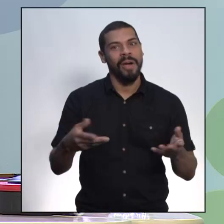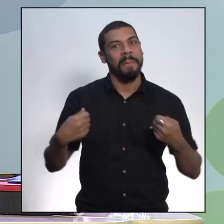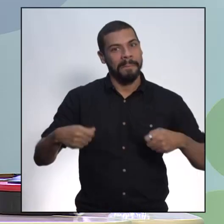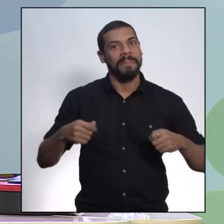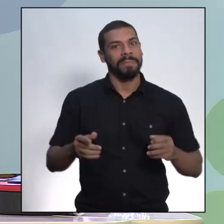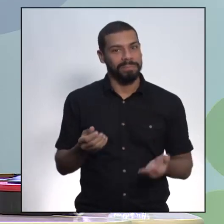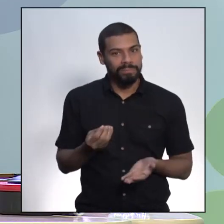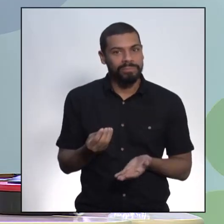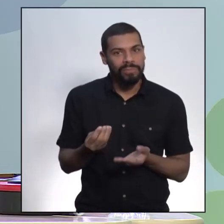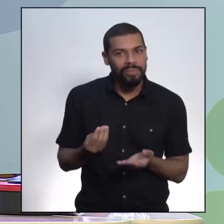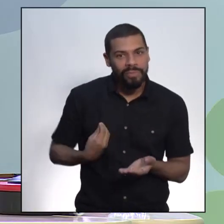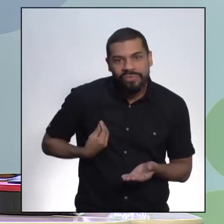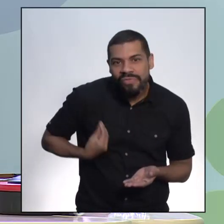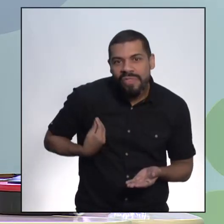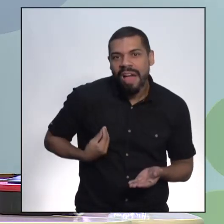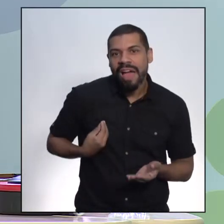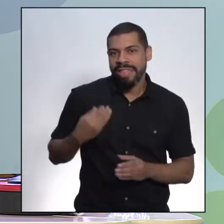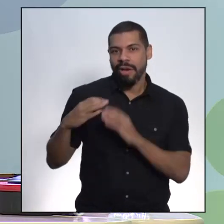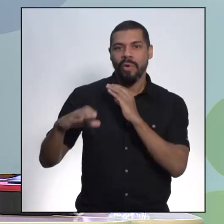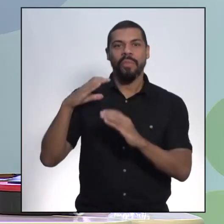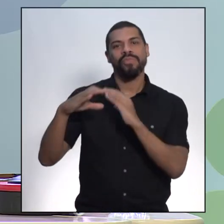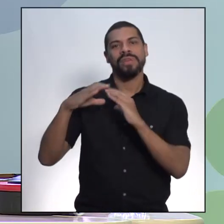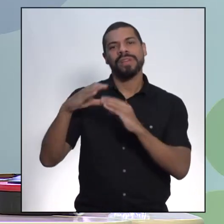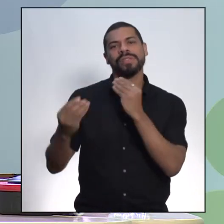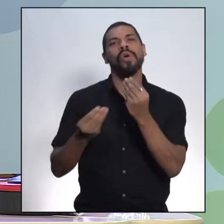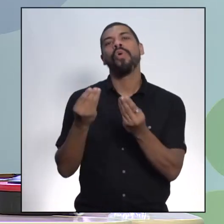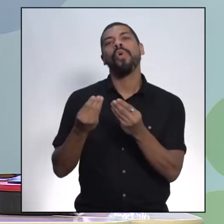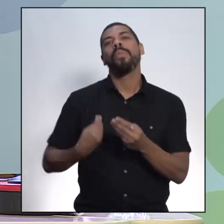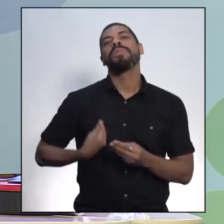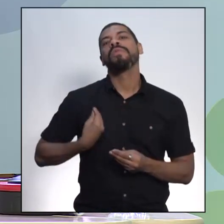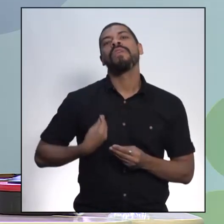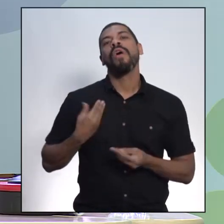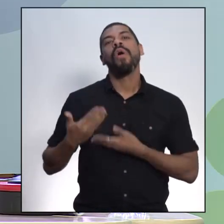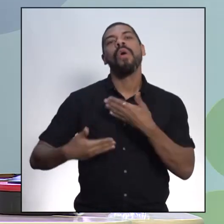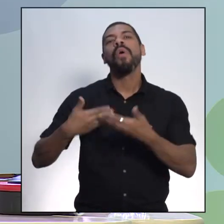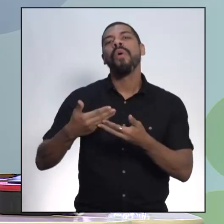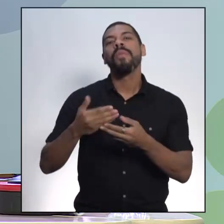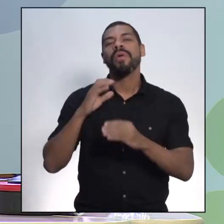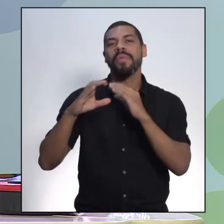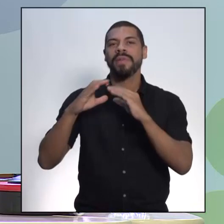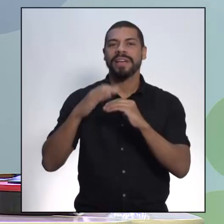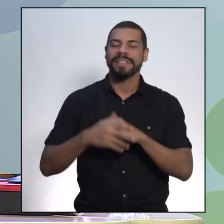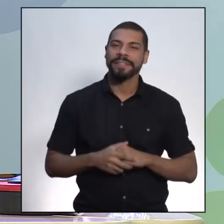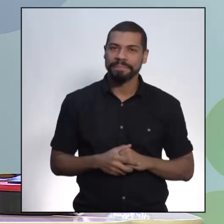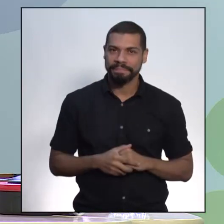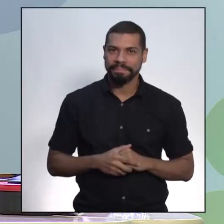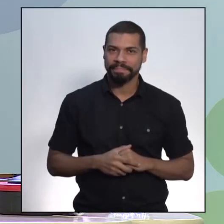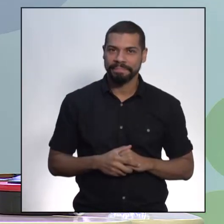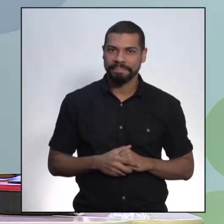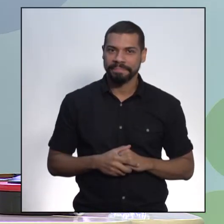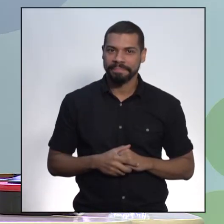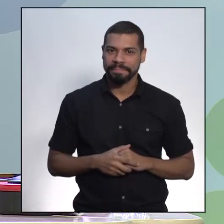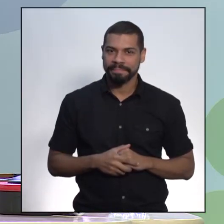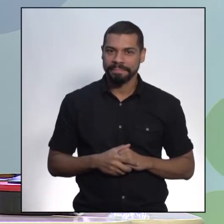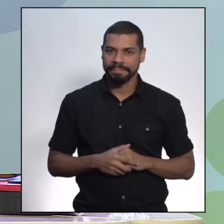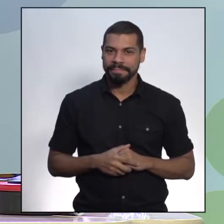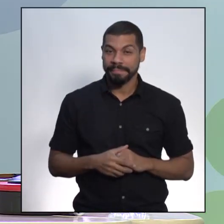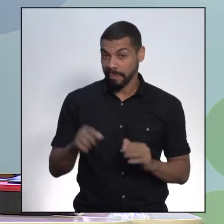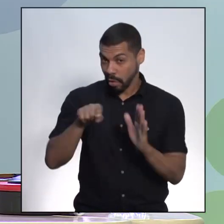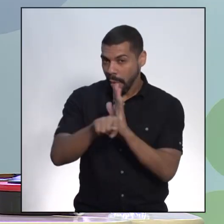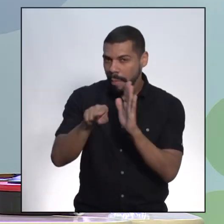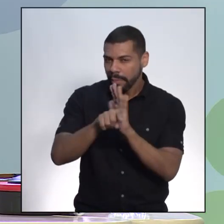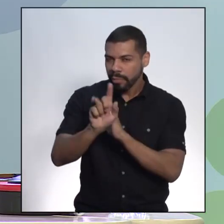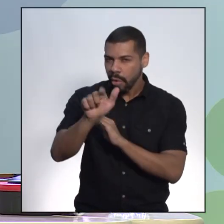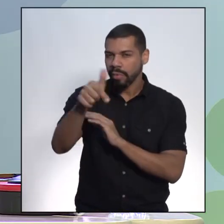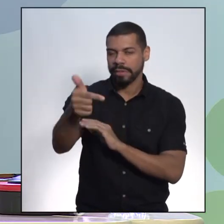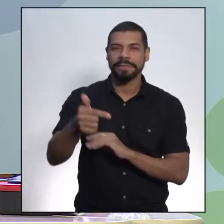conta da comunicação e do tempo que a gente ganha na nossa comunicação. Então, vamos lá. Mais uma perguntinha para